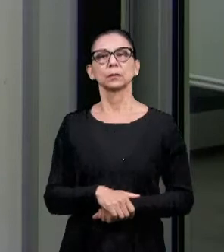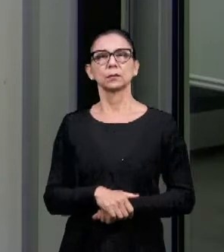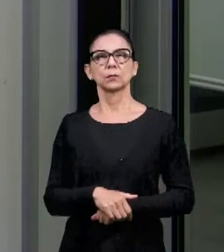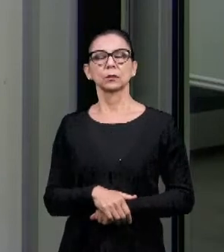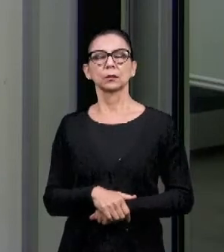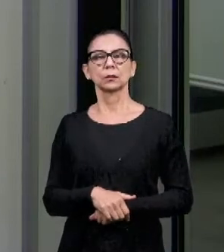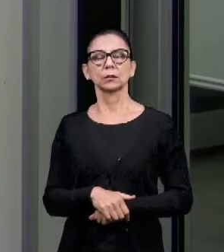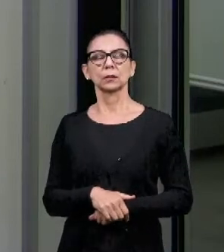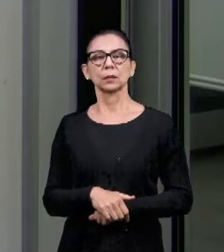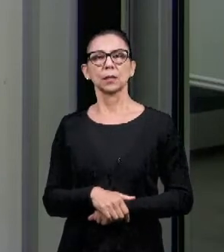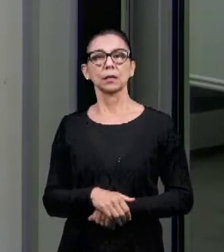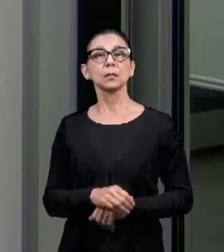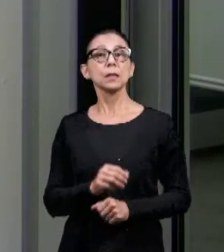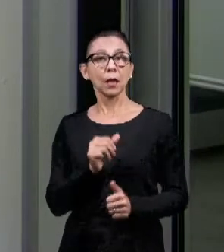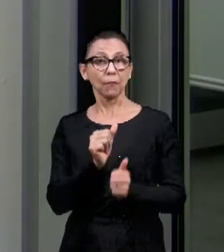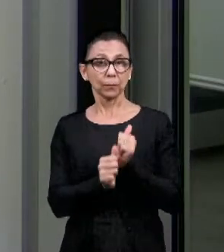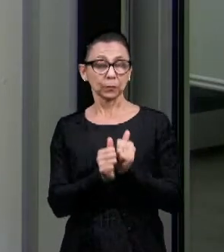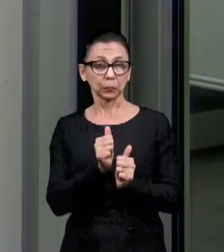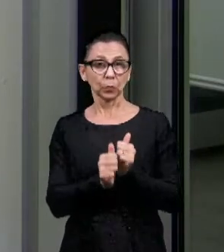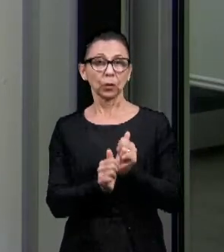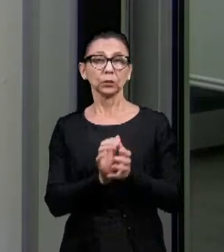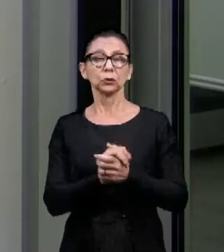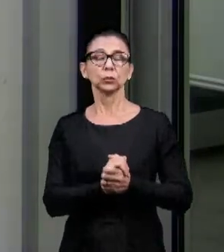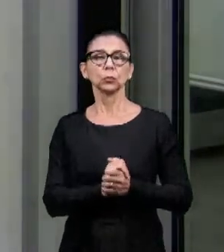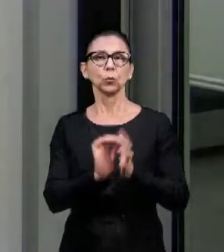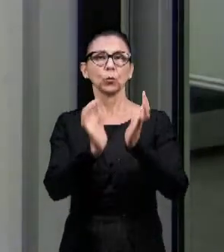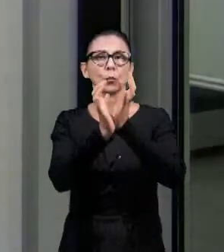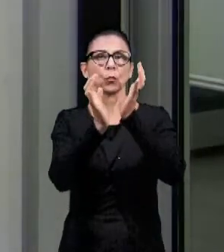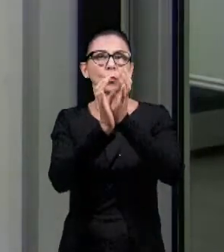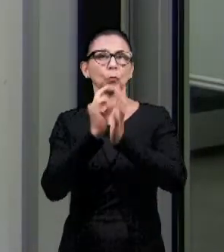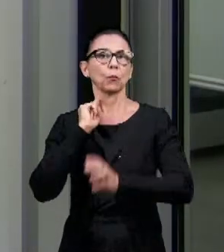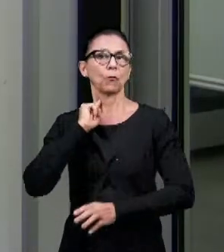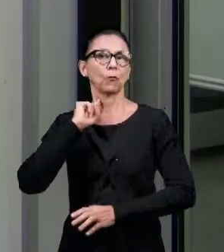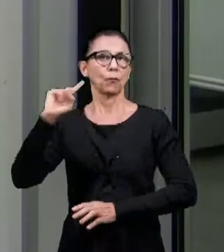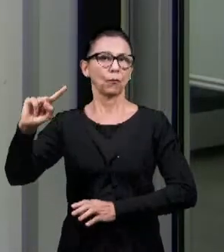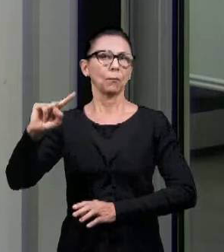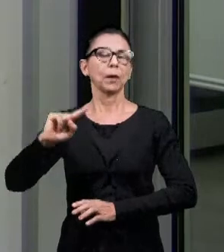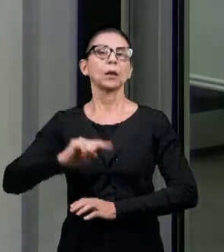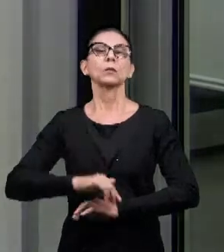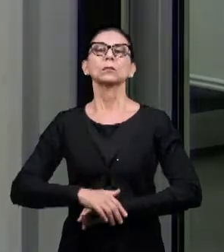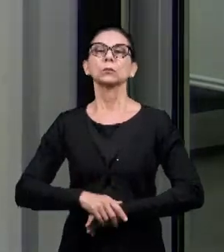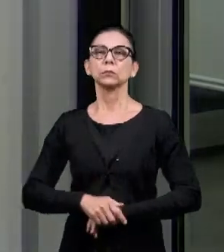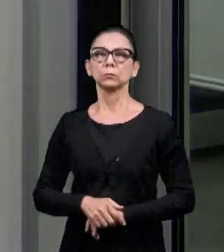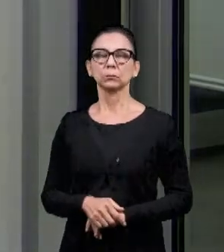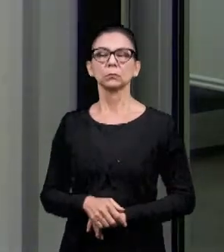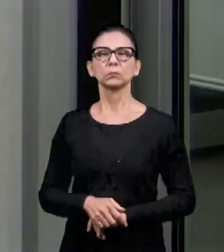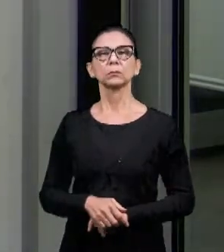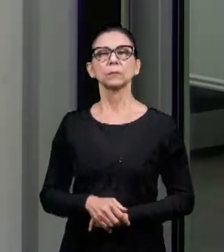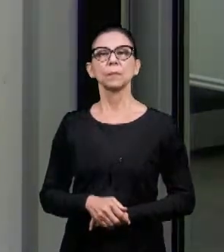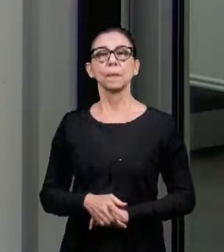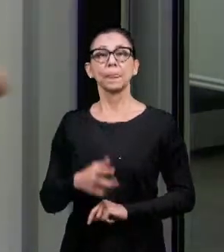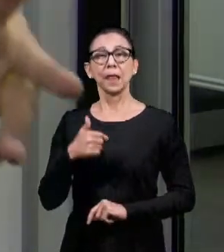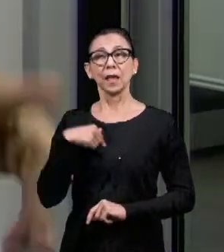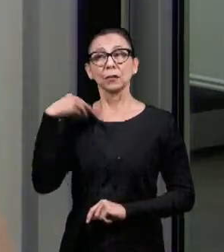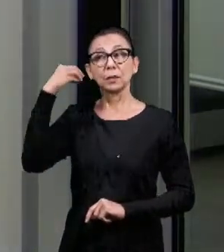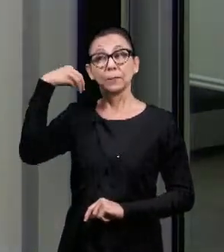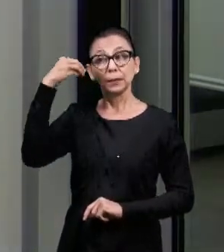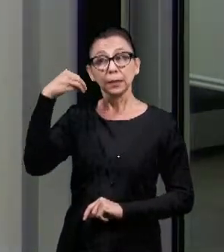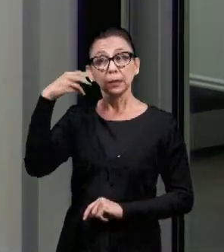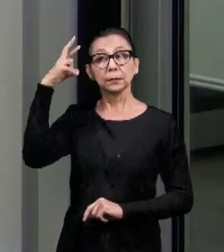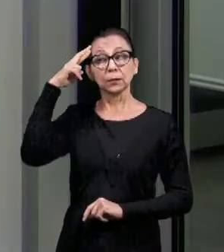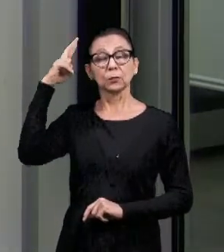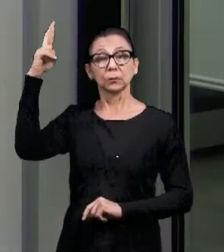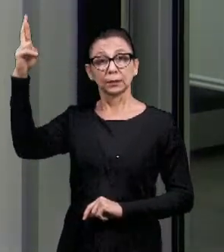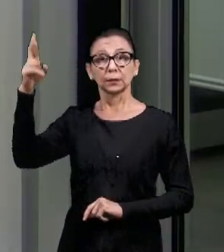mas o meu pai não deixou eu ir. Eu já estava tendo experiência com o Senhor, mas eu fazia parte do time da